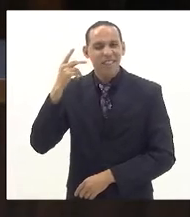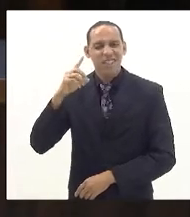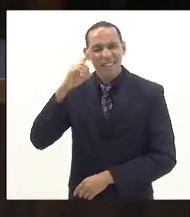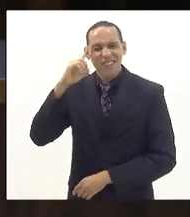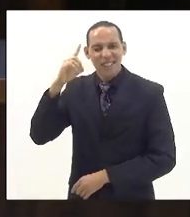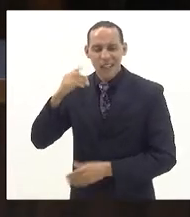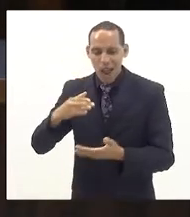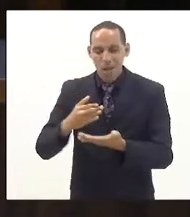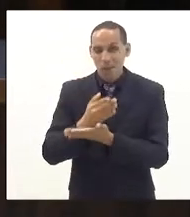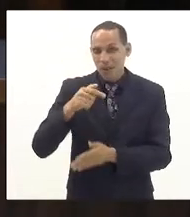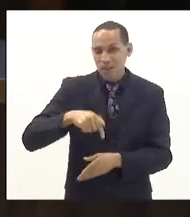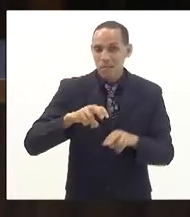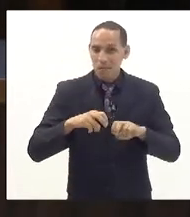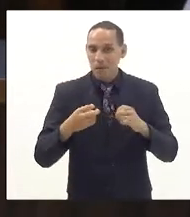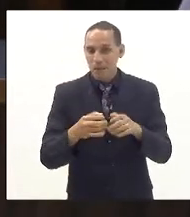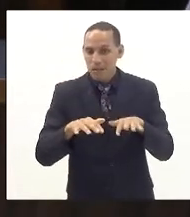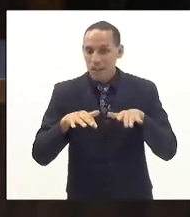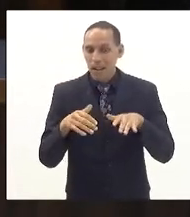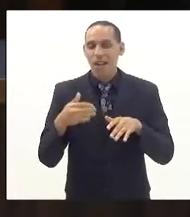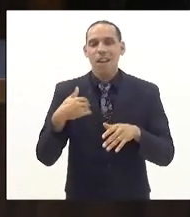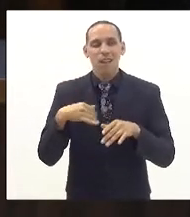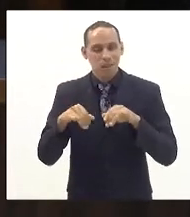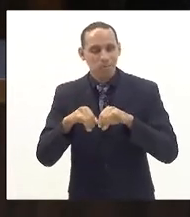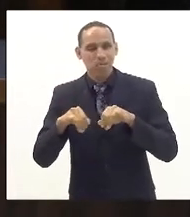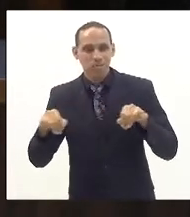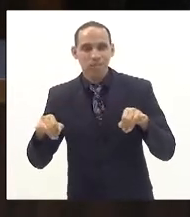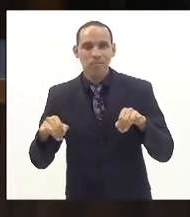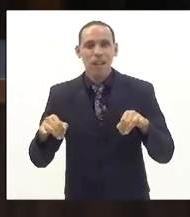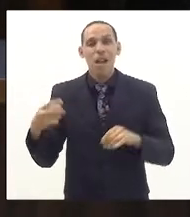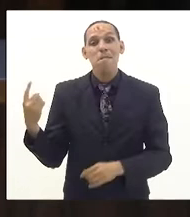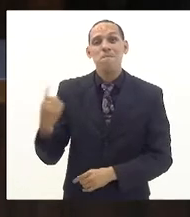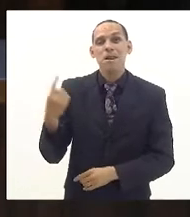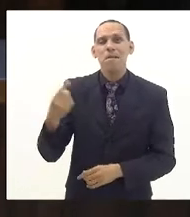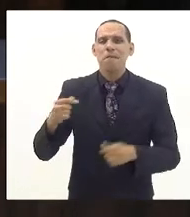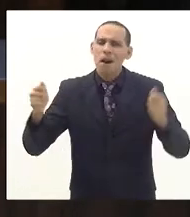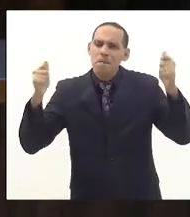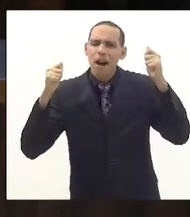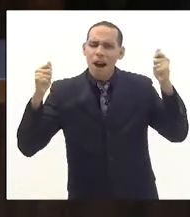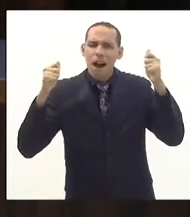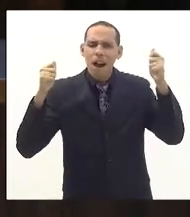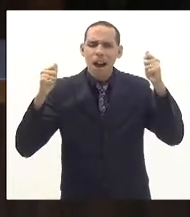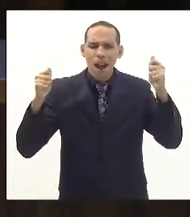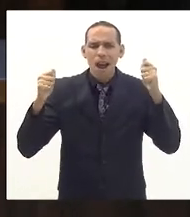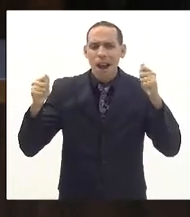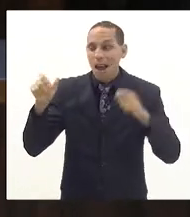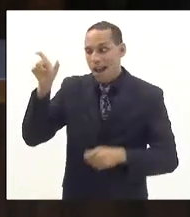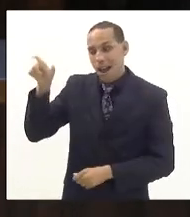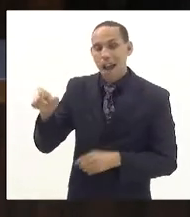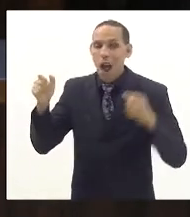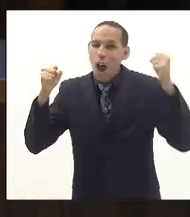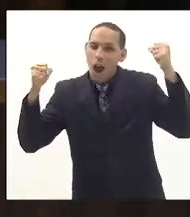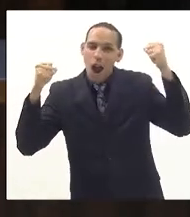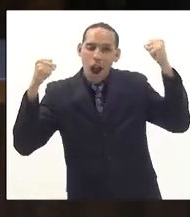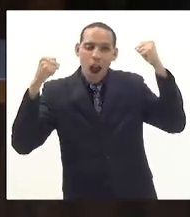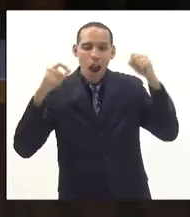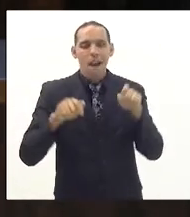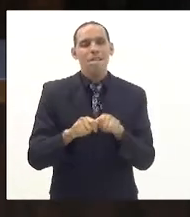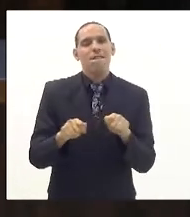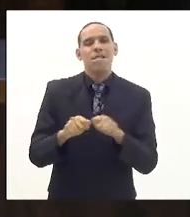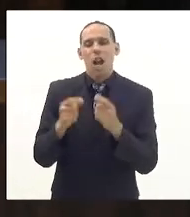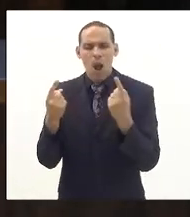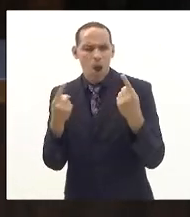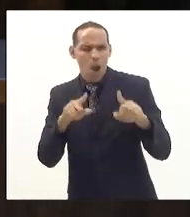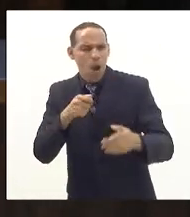nessa casa, em que a torcida fez sua primeira manifestação em defesa da democracia contra a